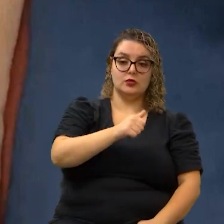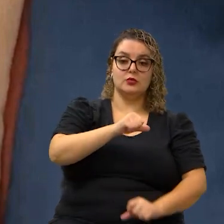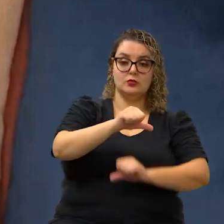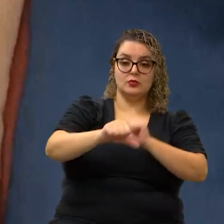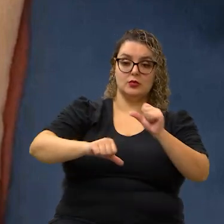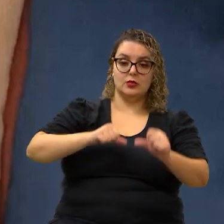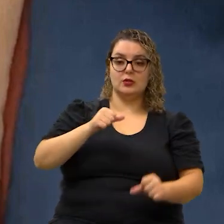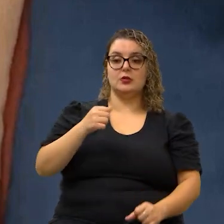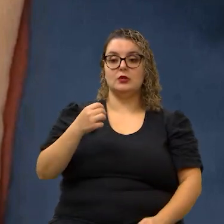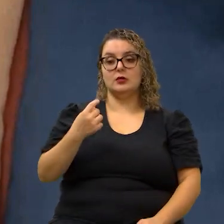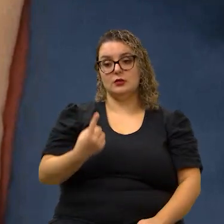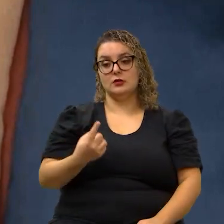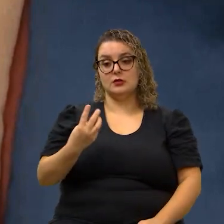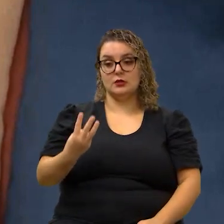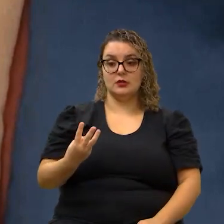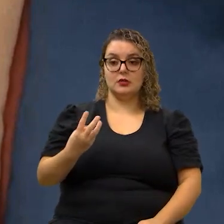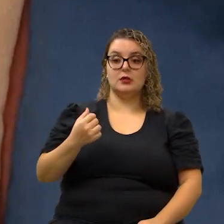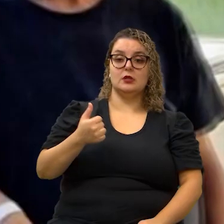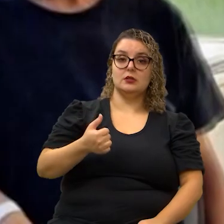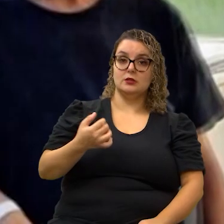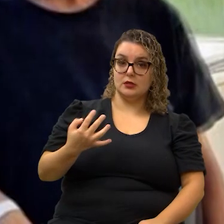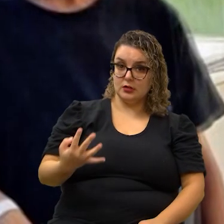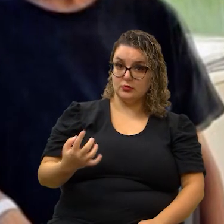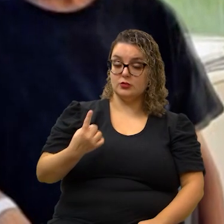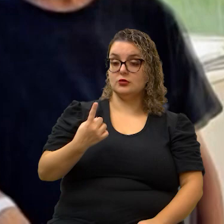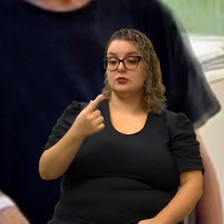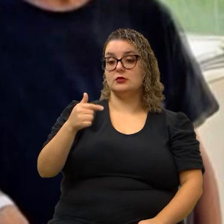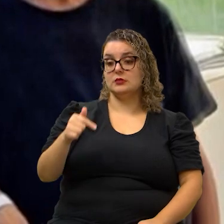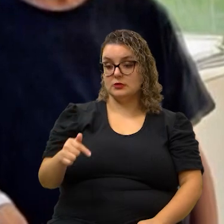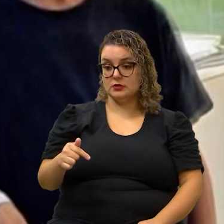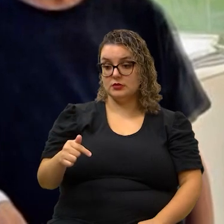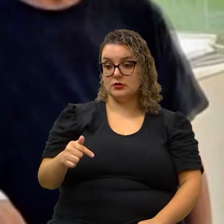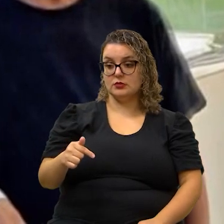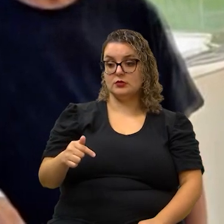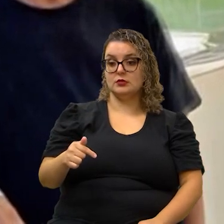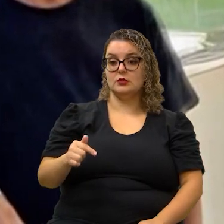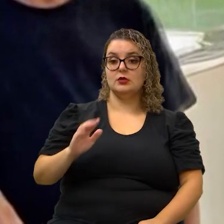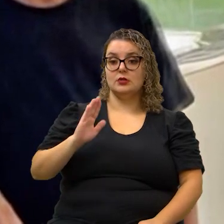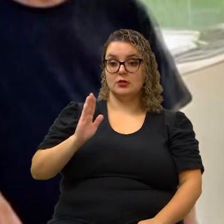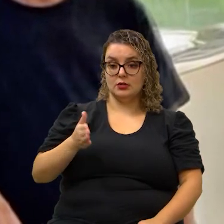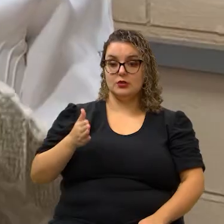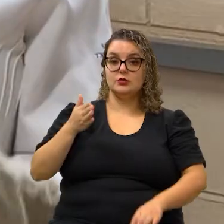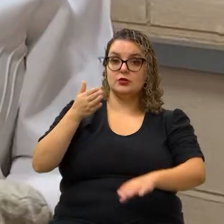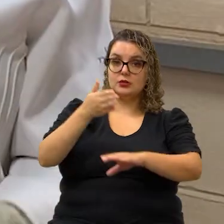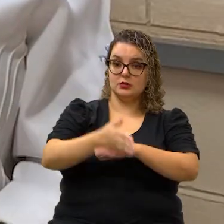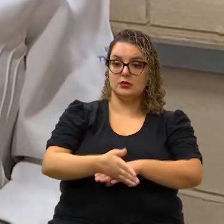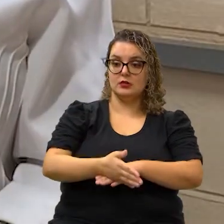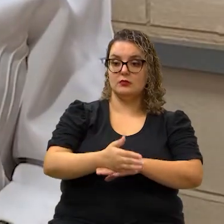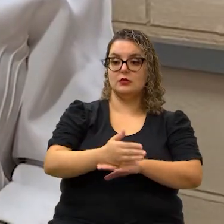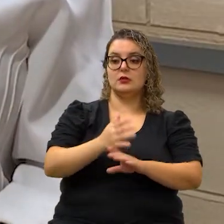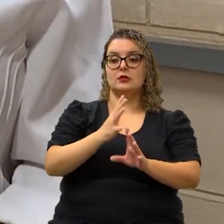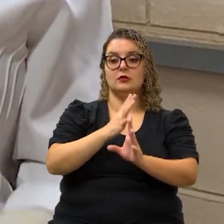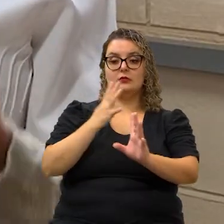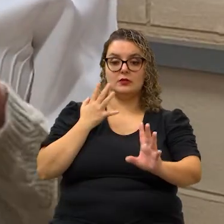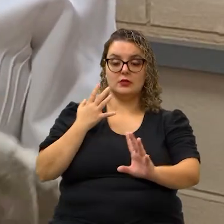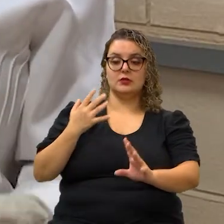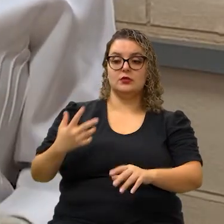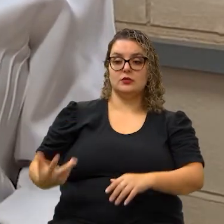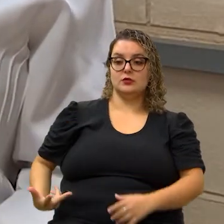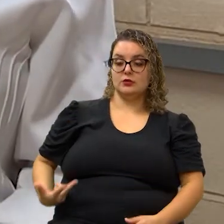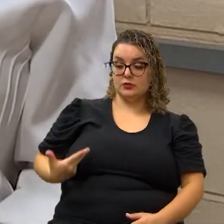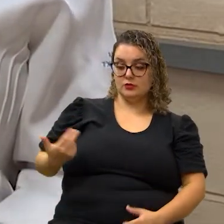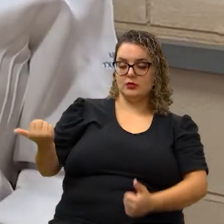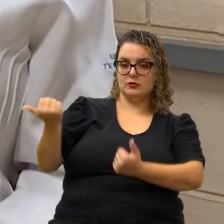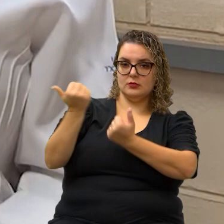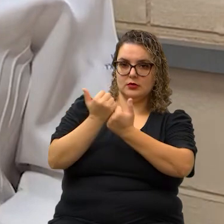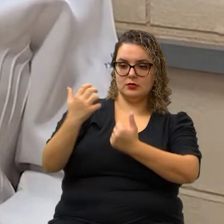14, 17, e 17 já entrava na fila de transplante. A gente acaba conversando com as famílias também, que elas fiquem